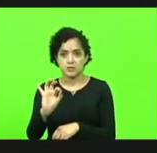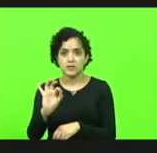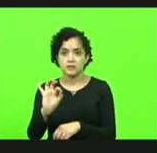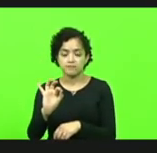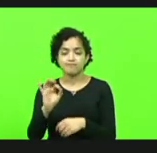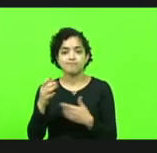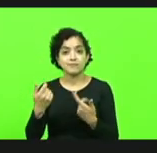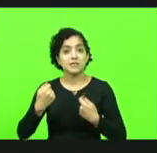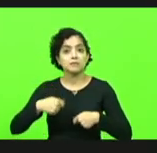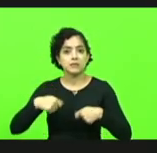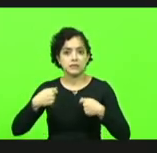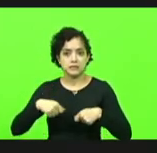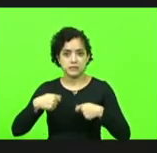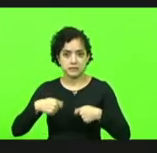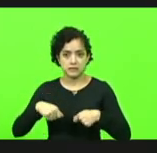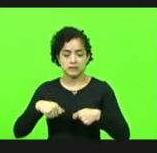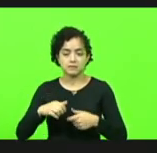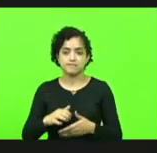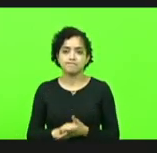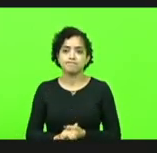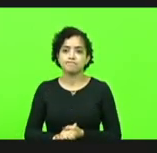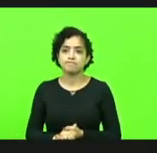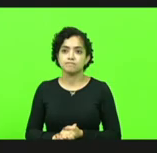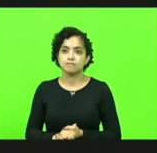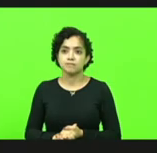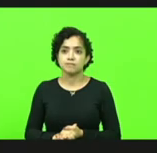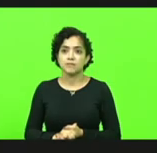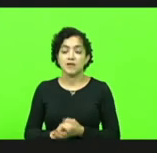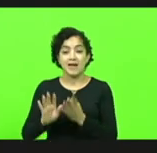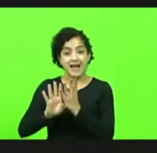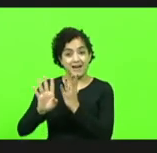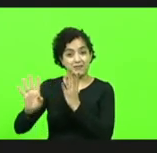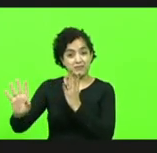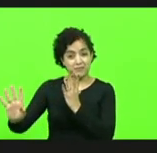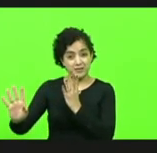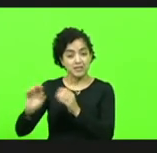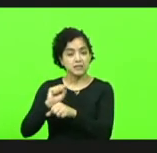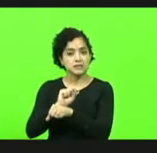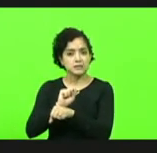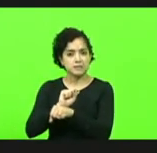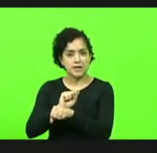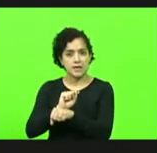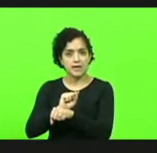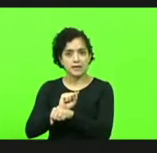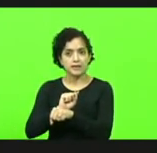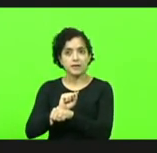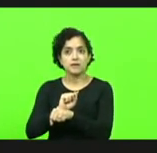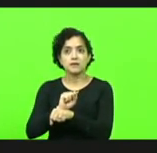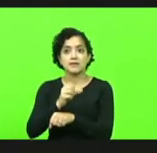que necessitam de atendimento. A fila de espera para terapia ocupacional é de